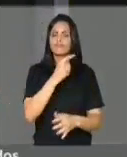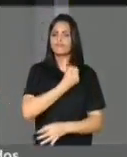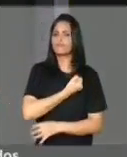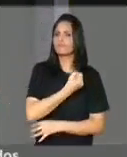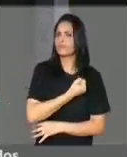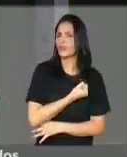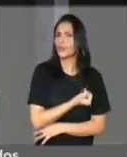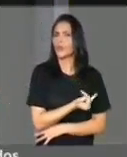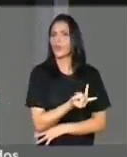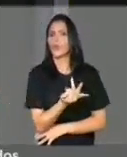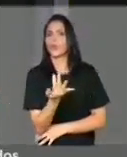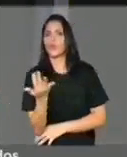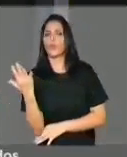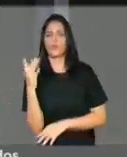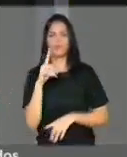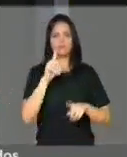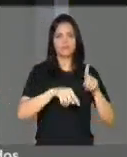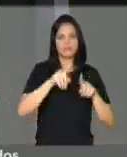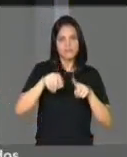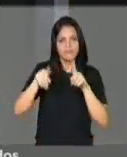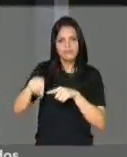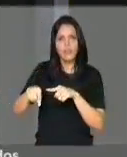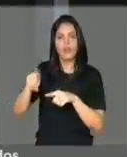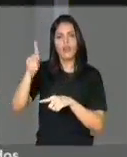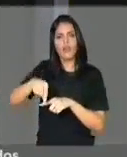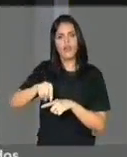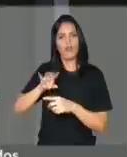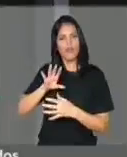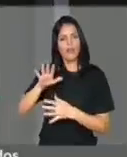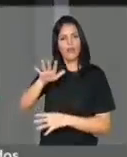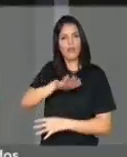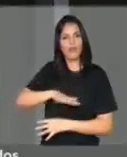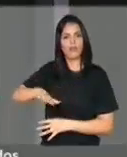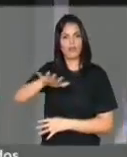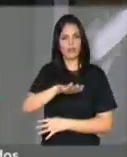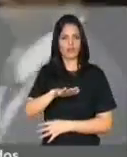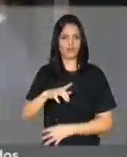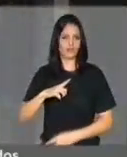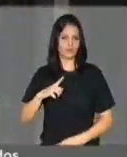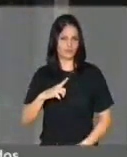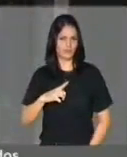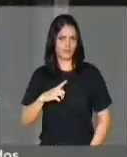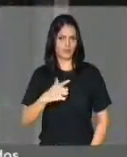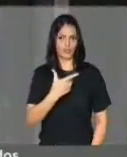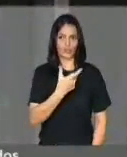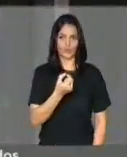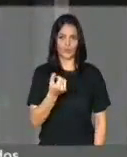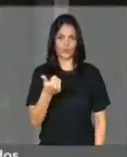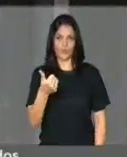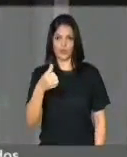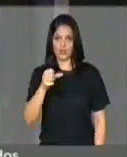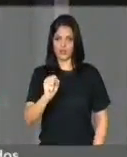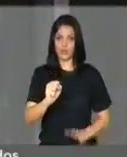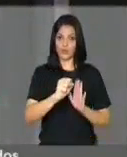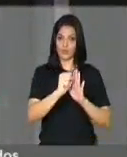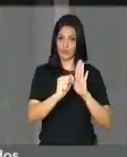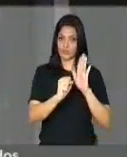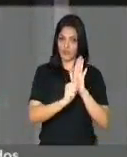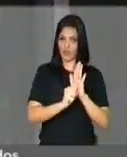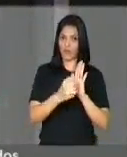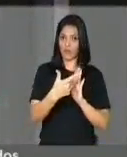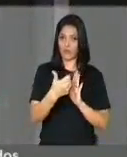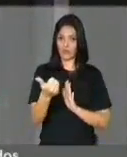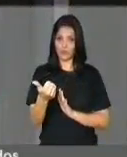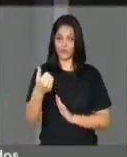números que são, tratando-se de estarmos em 2018, no século XXI, em